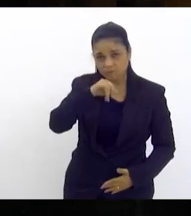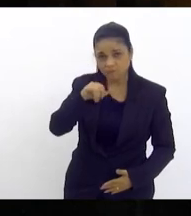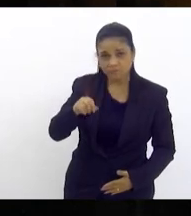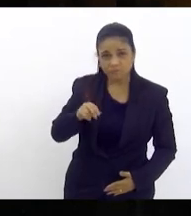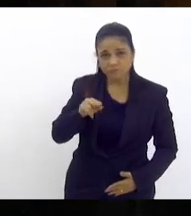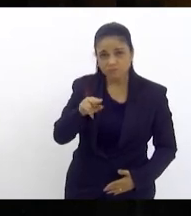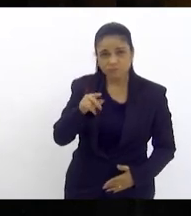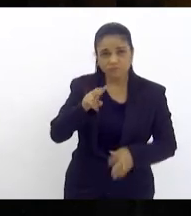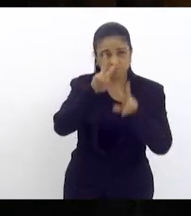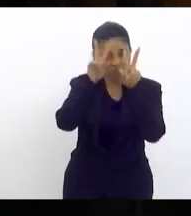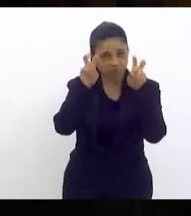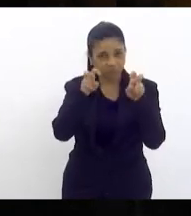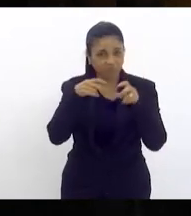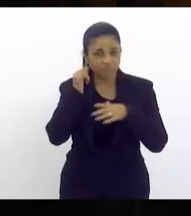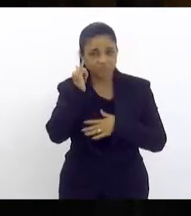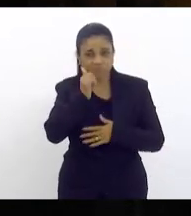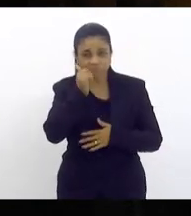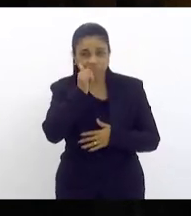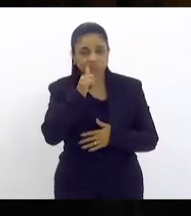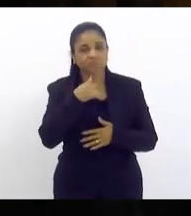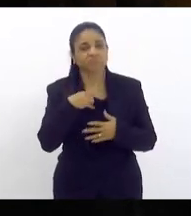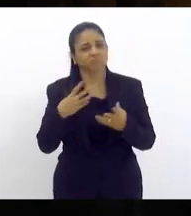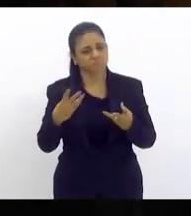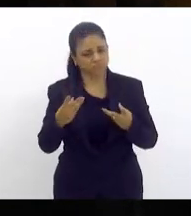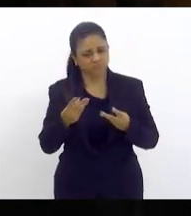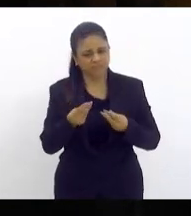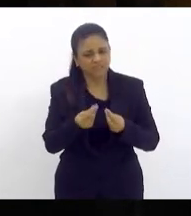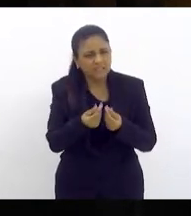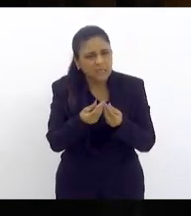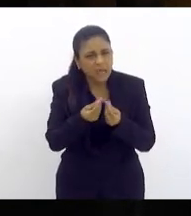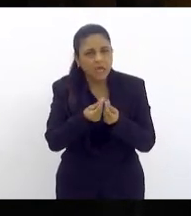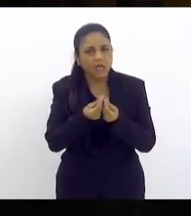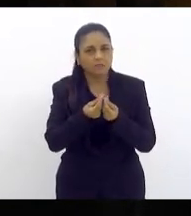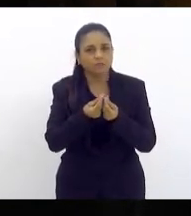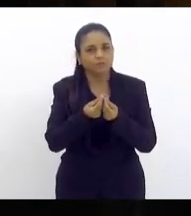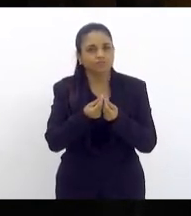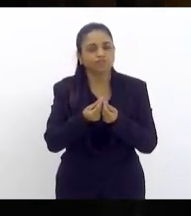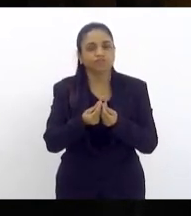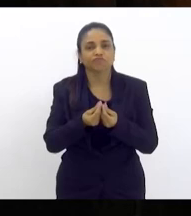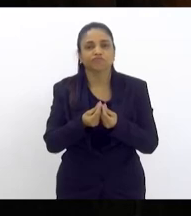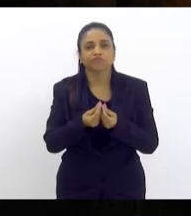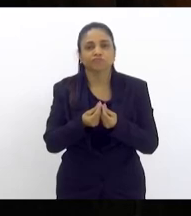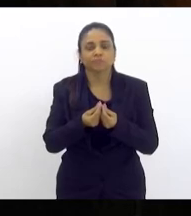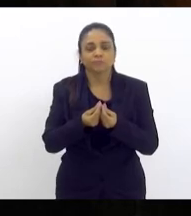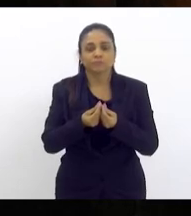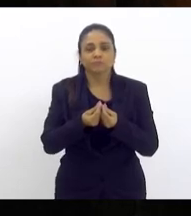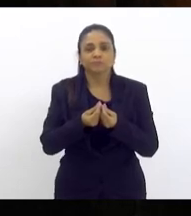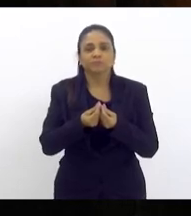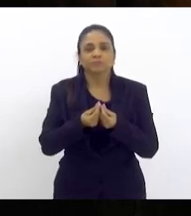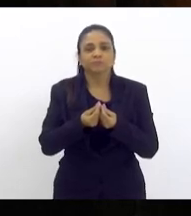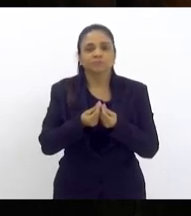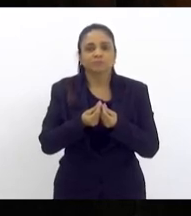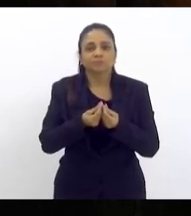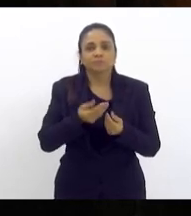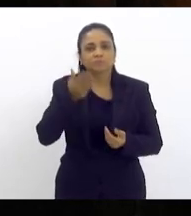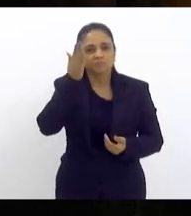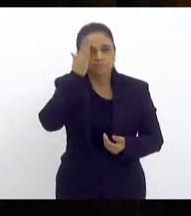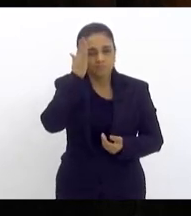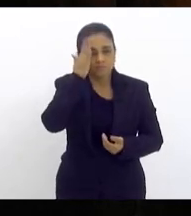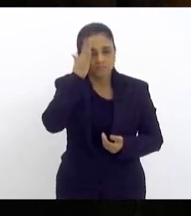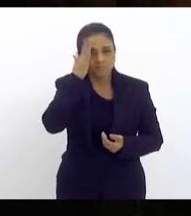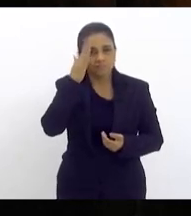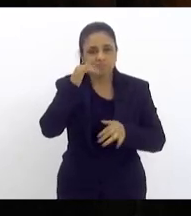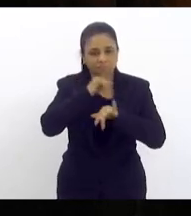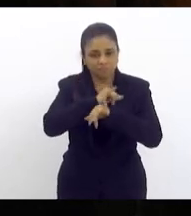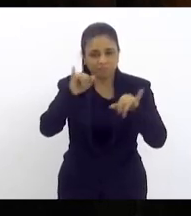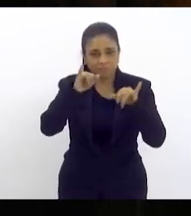falar de um assunto que ele é bastante delicado sim né a gente sabe é notícia no